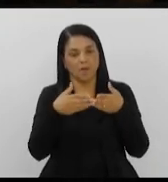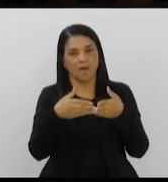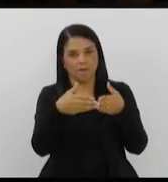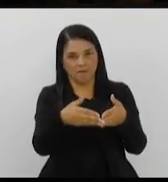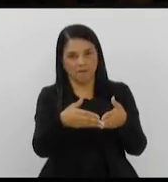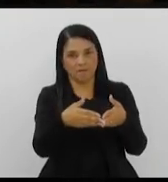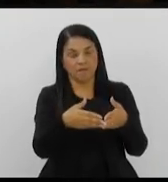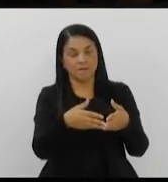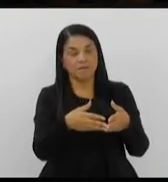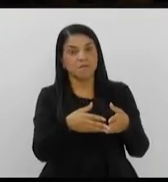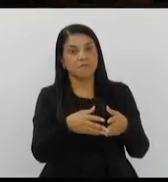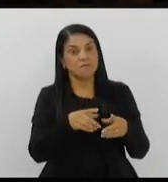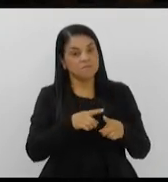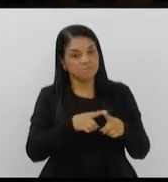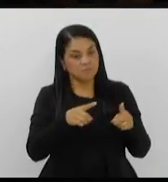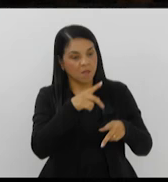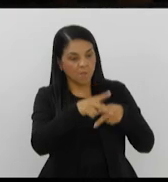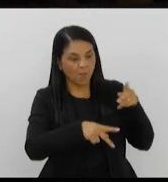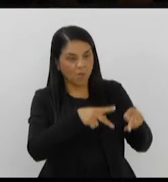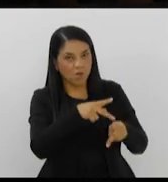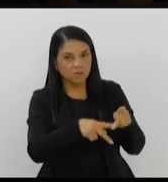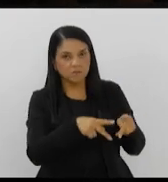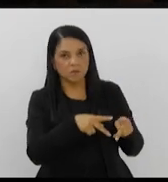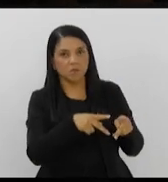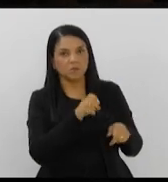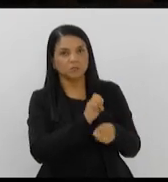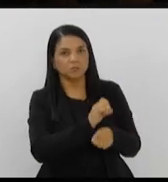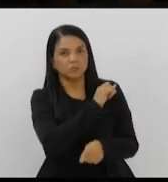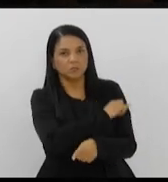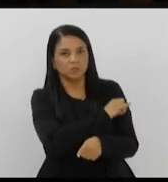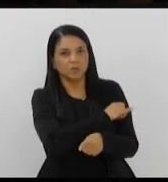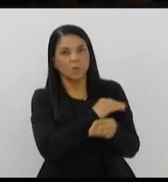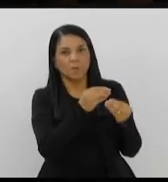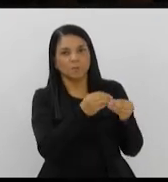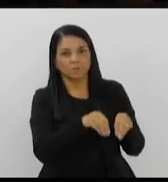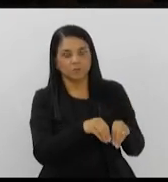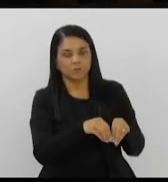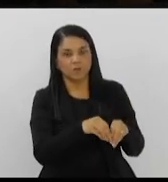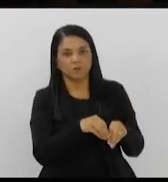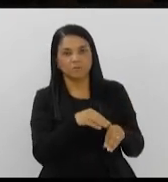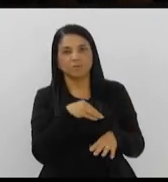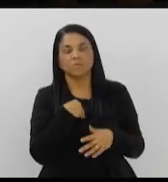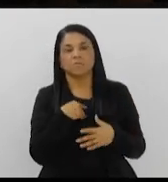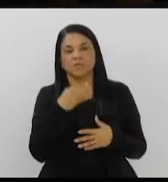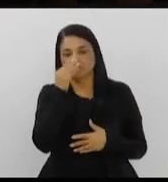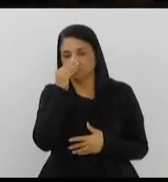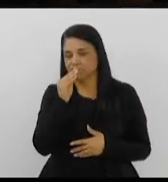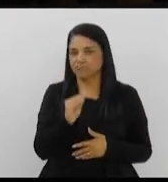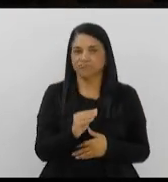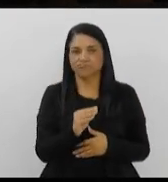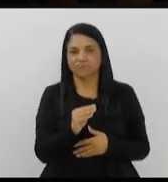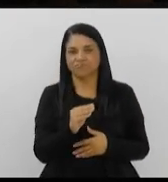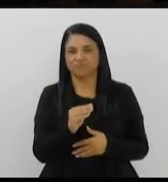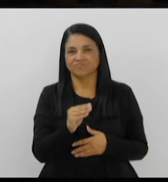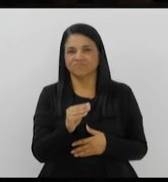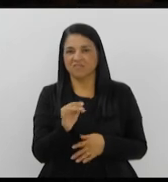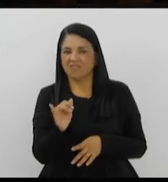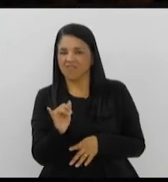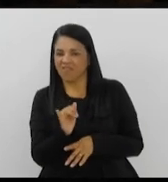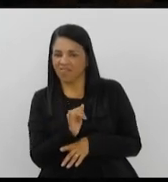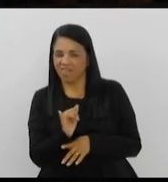que a população do Estado do Rio de Janeiro siga sendo onerada pelas omissões, pelas